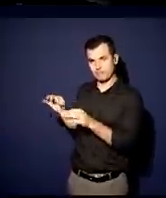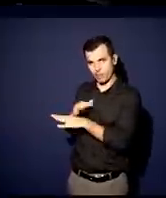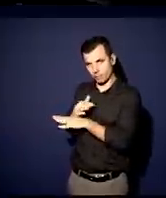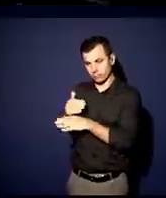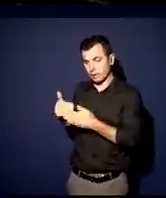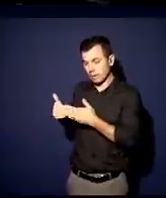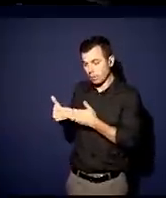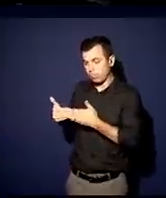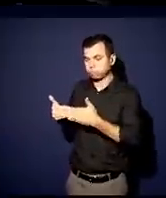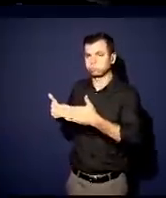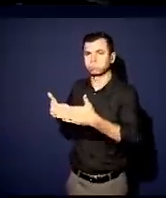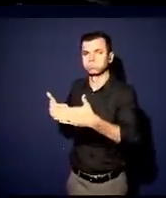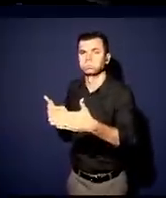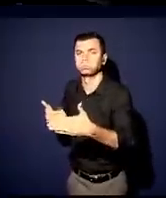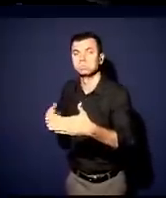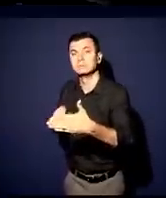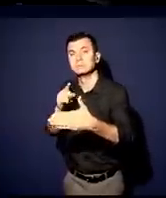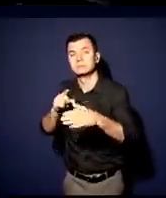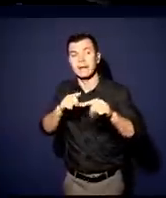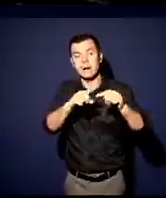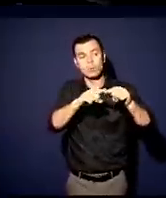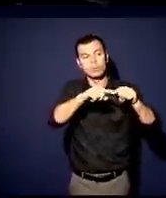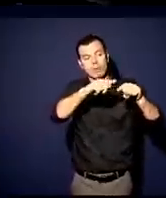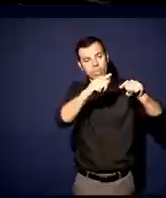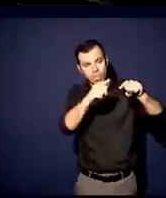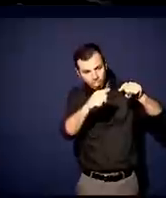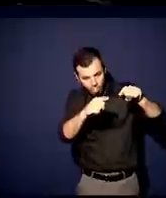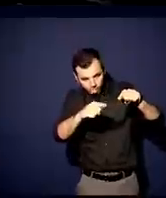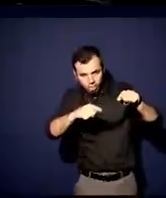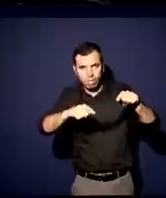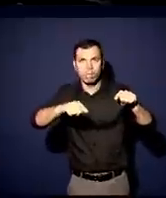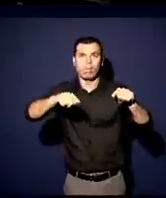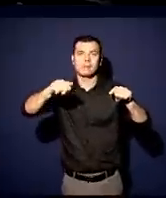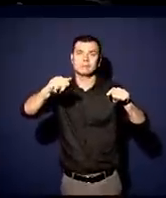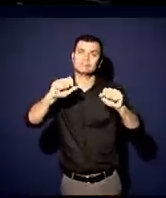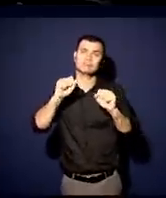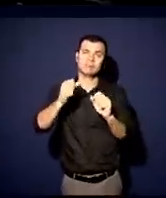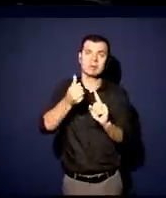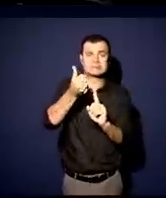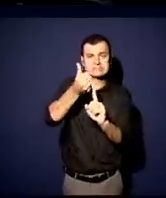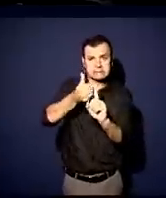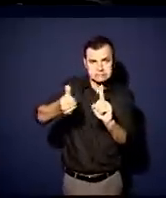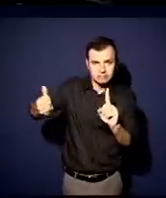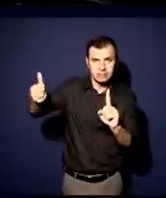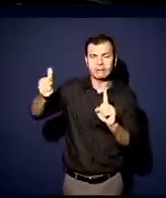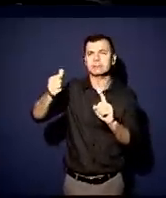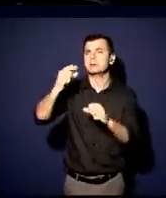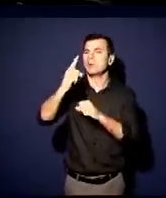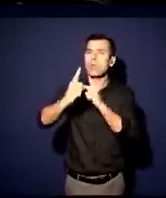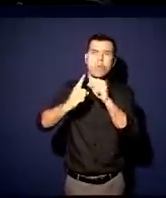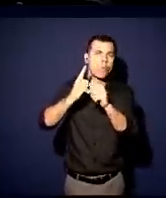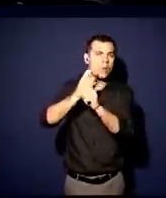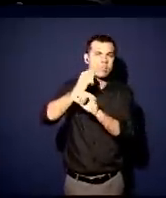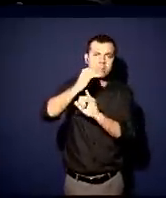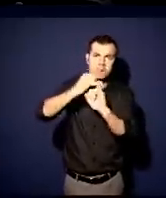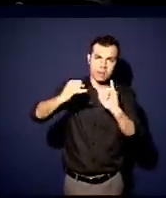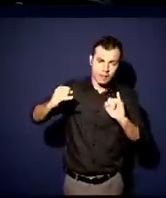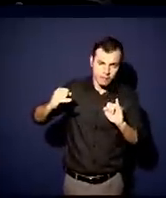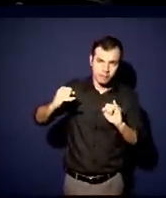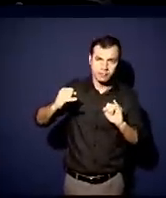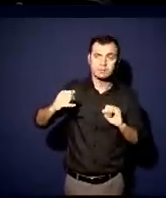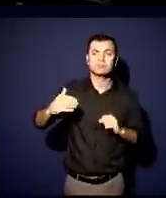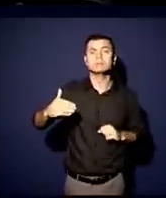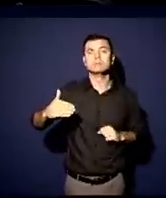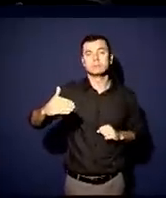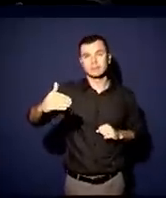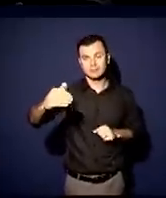recessão quando a curva inverteu dessa forma. Pode demorar 6 meses, pode demorar 18 meses, mas nos